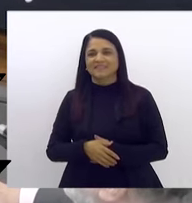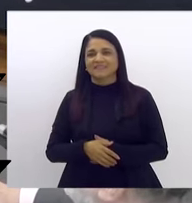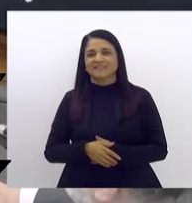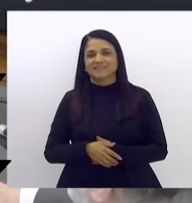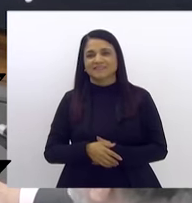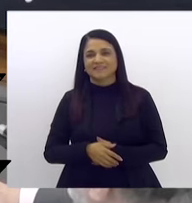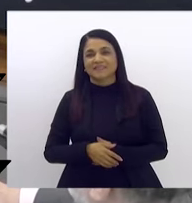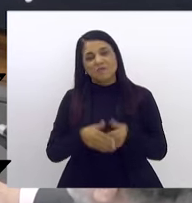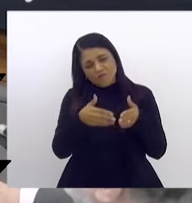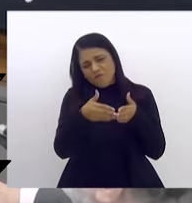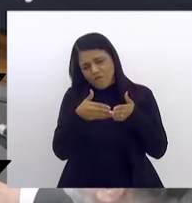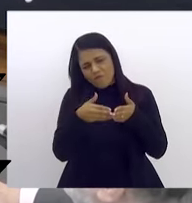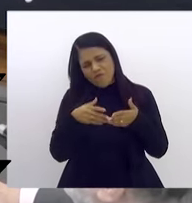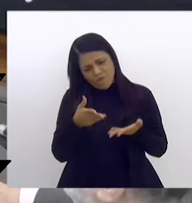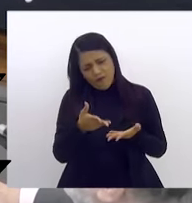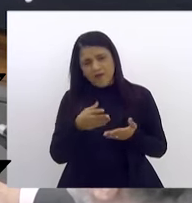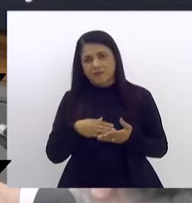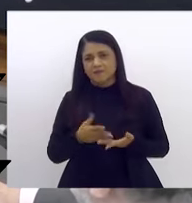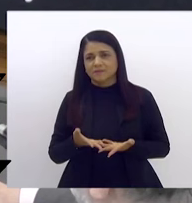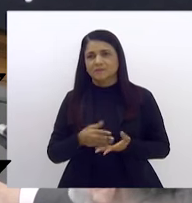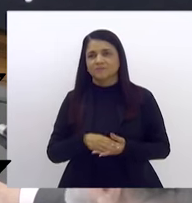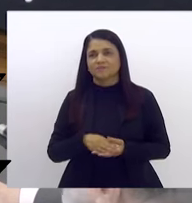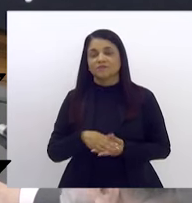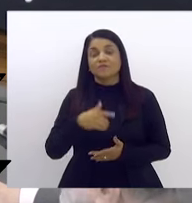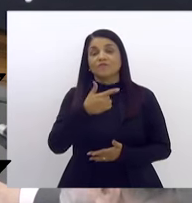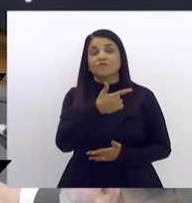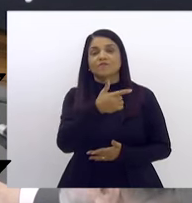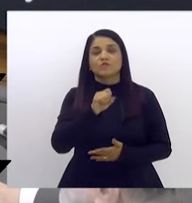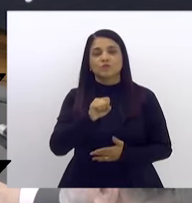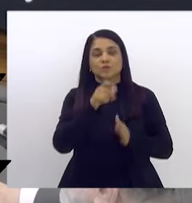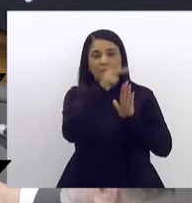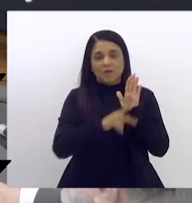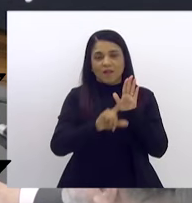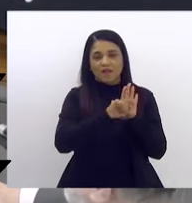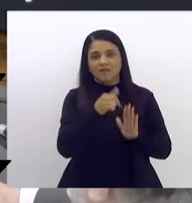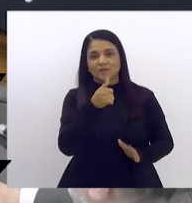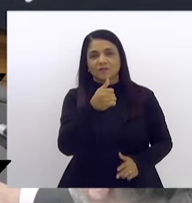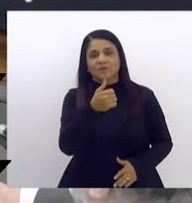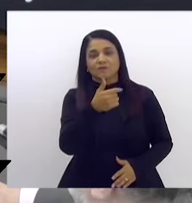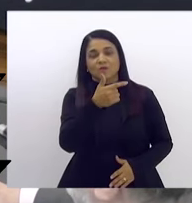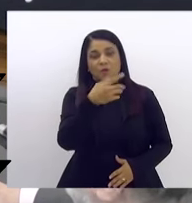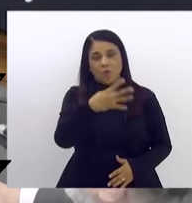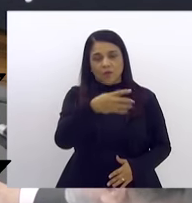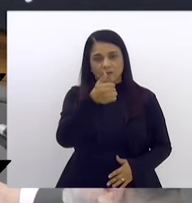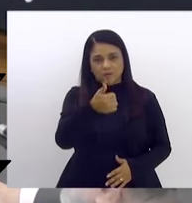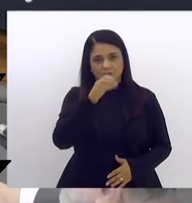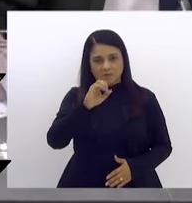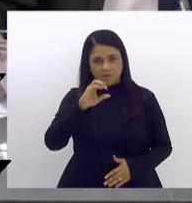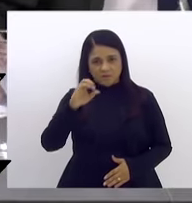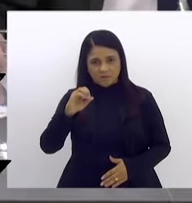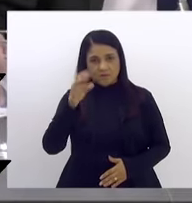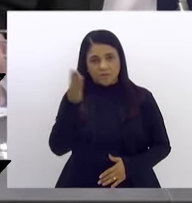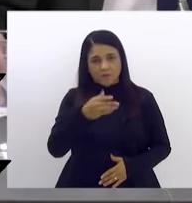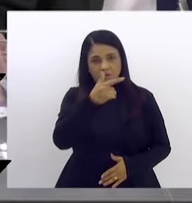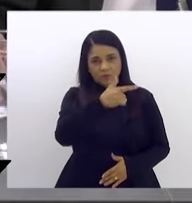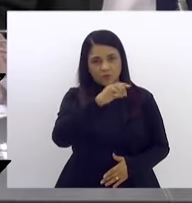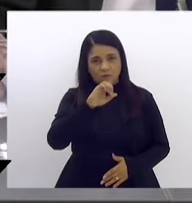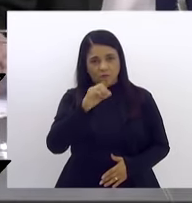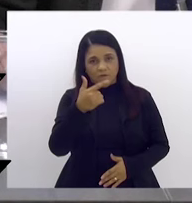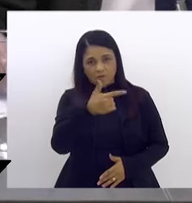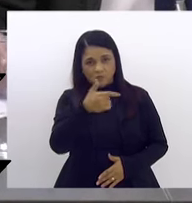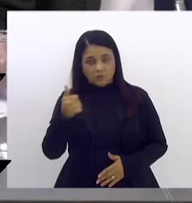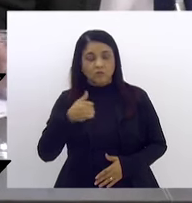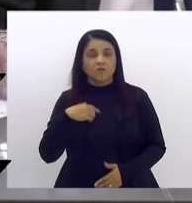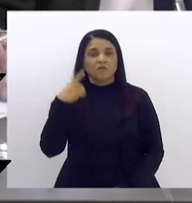não sou relata item 28 projeto de lei número 4100 de2021 de autoria do deputado